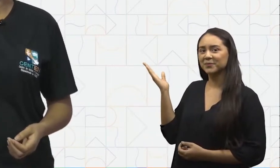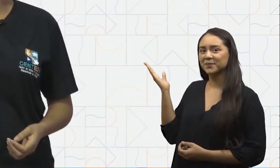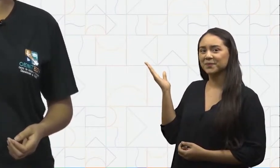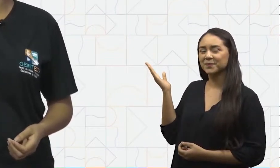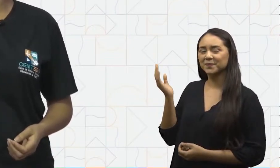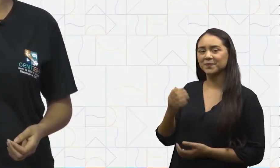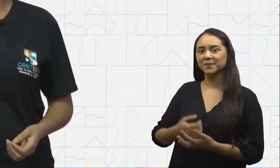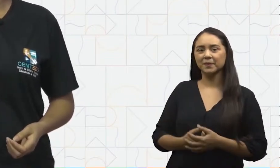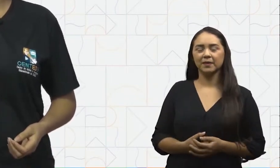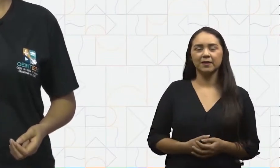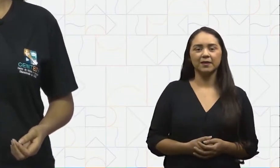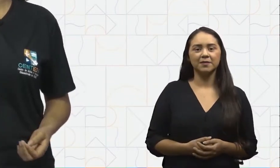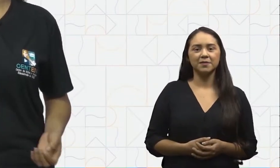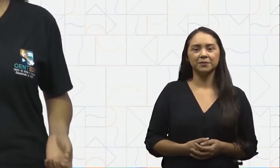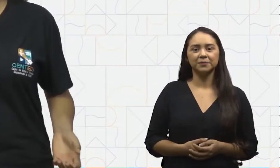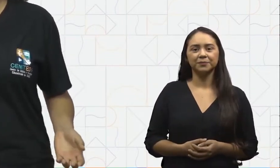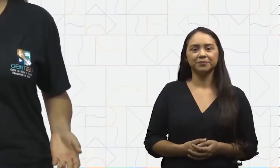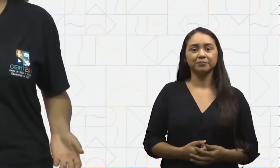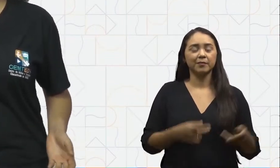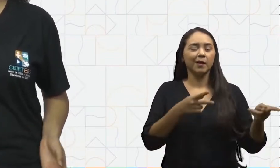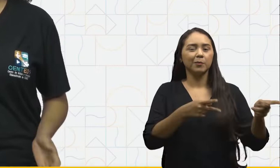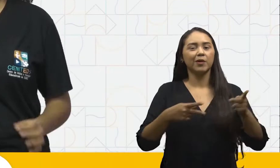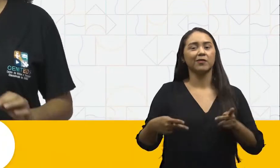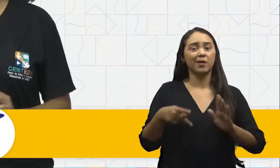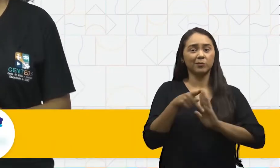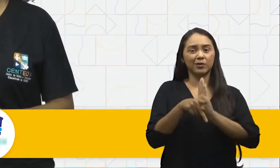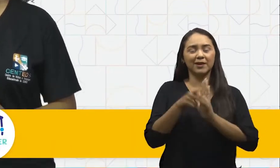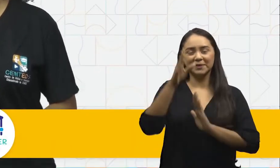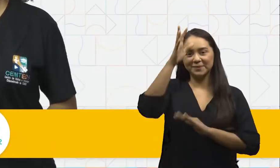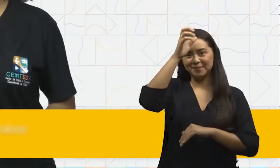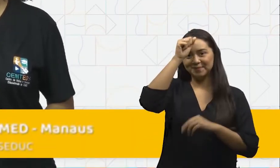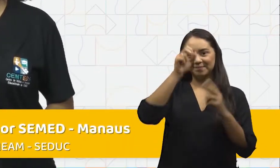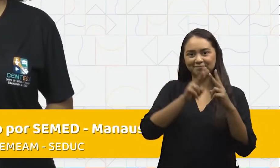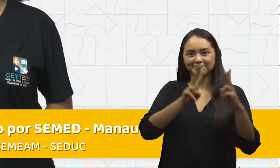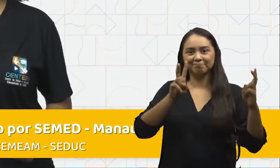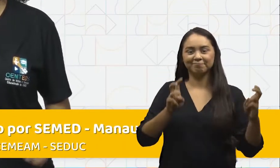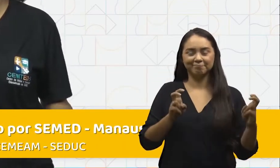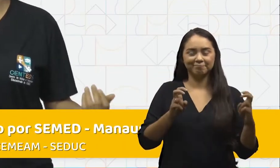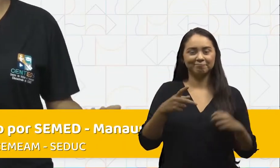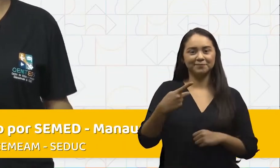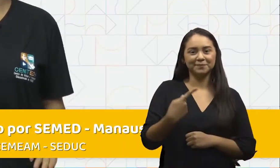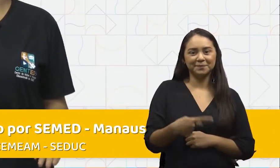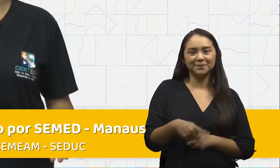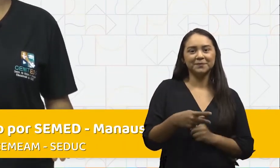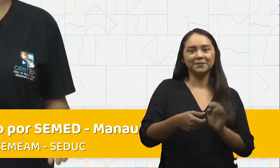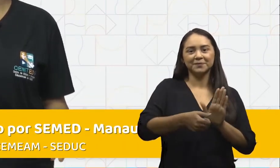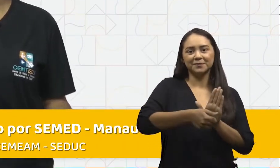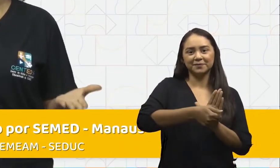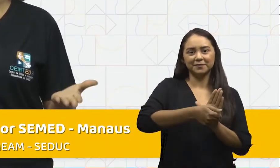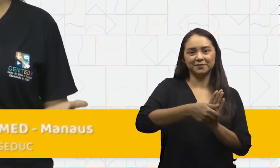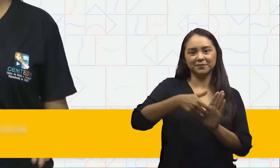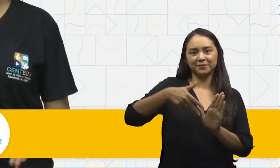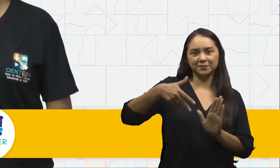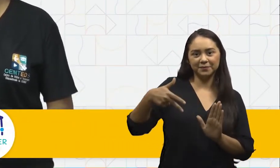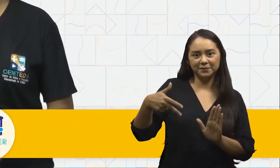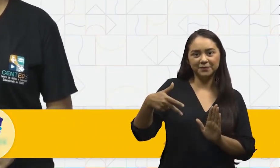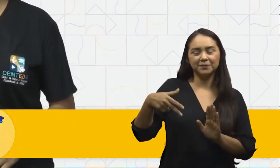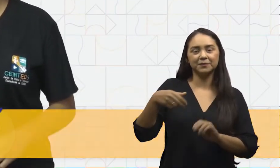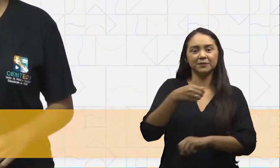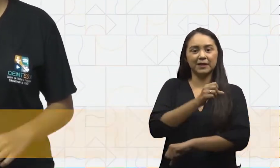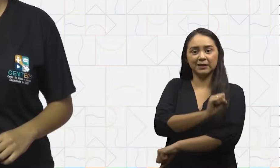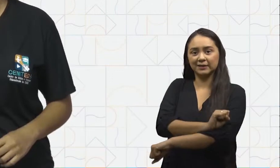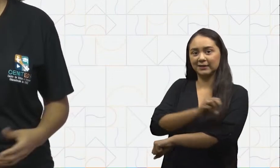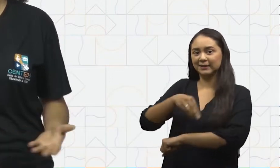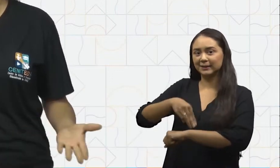surda é esse. Bem-vindo ao projeto Aprender Além da Escola, do Centro de Mídias e